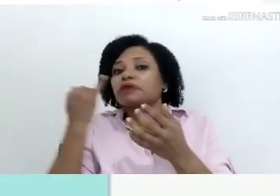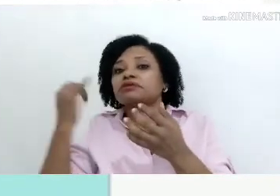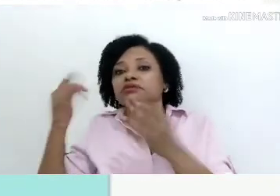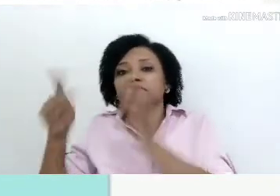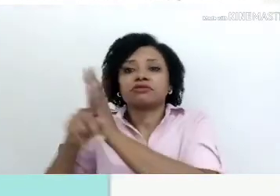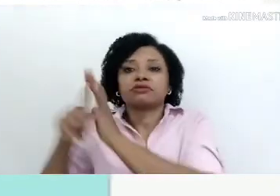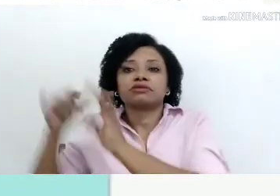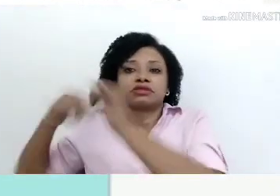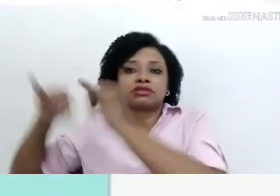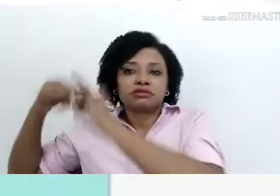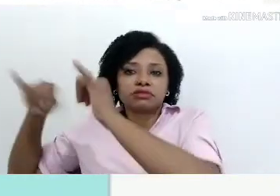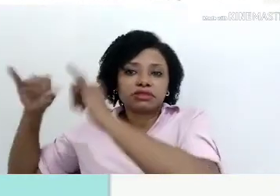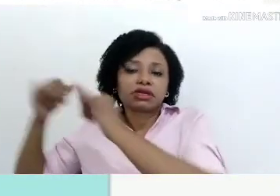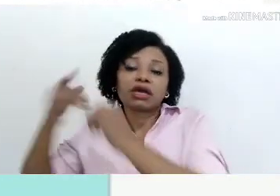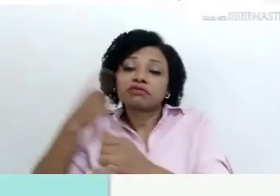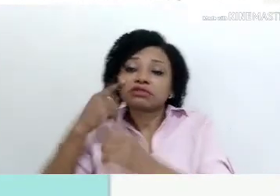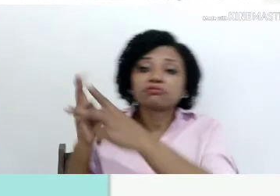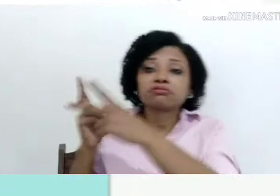endotérmico, tá, pessoal?